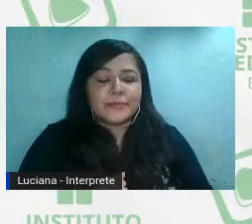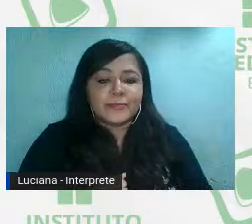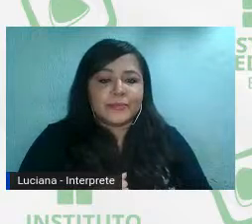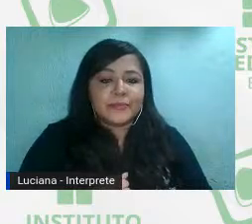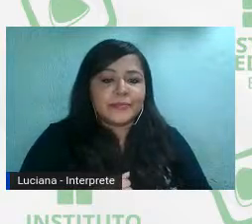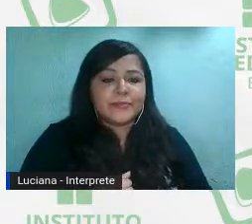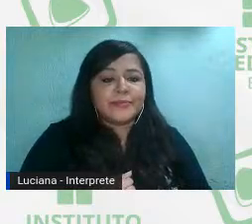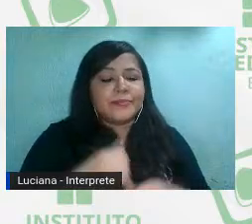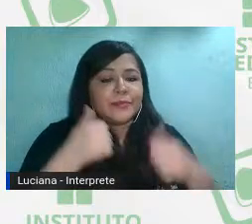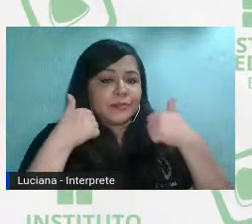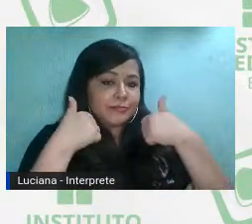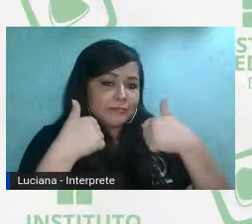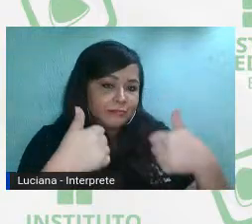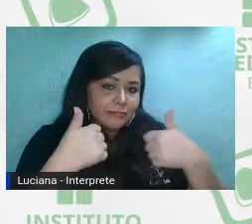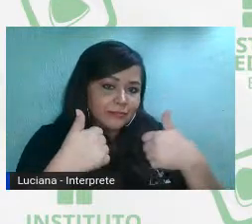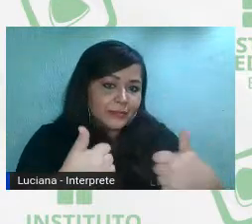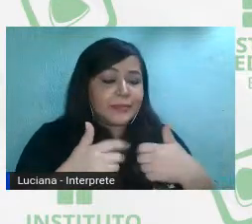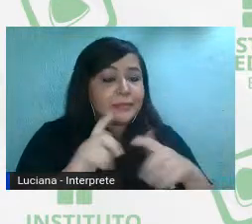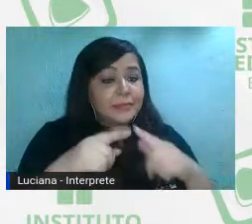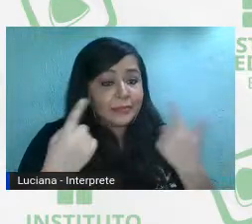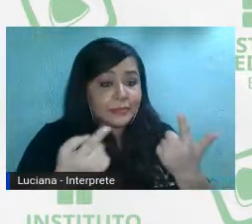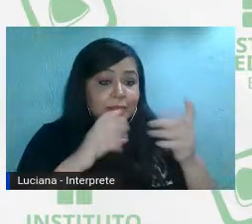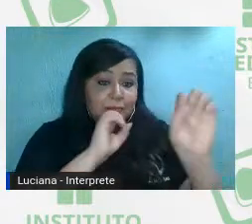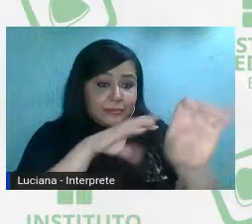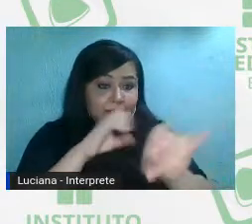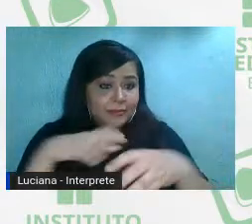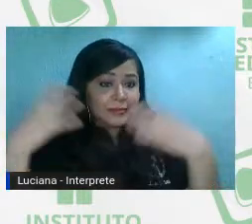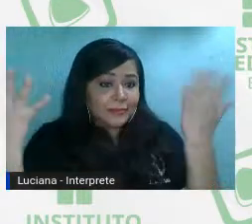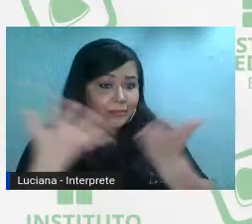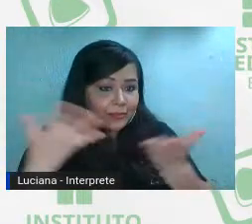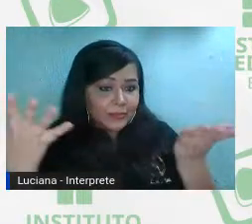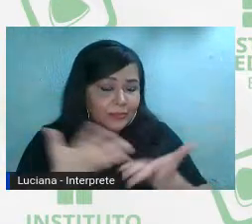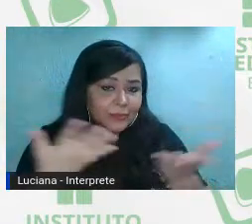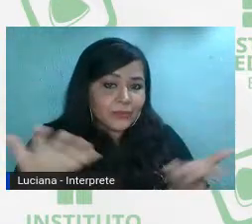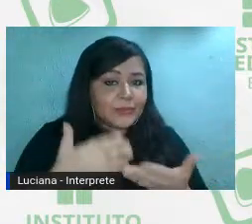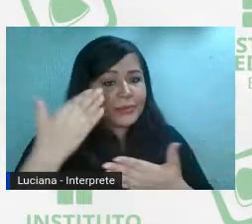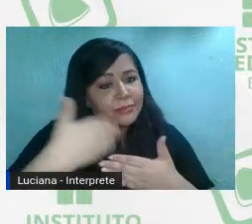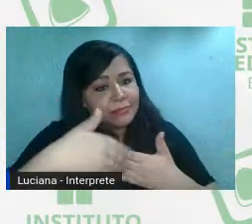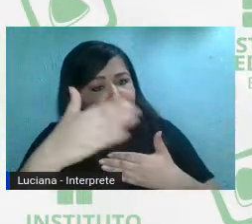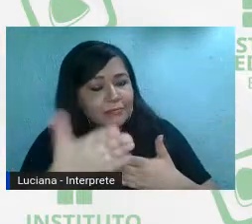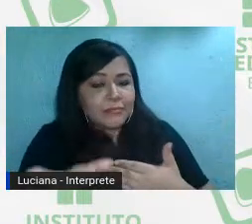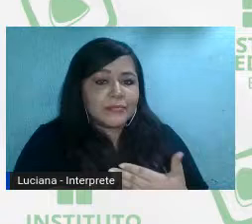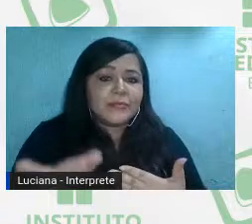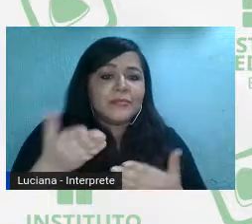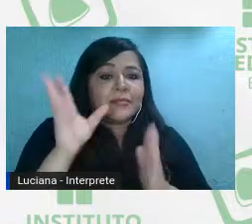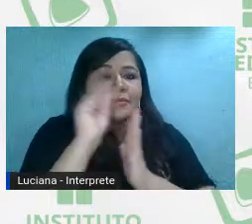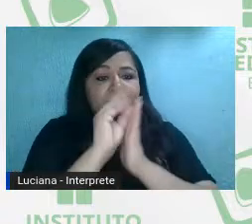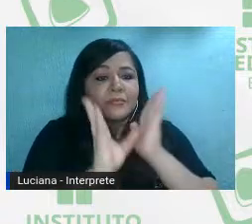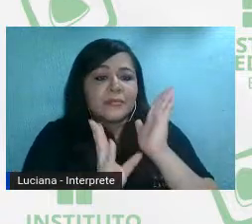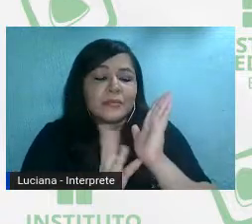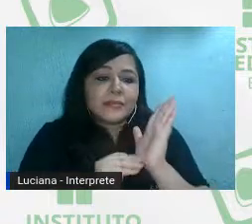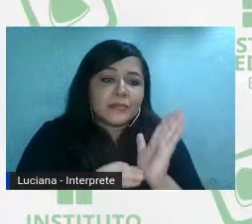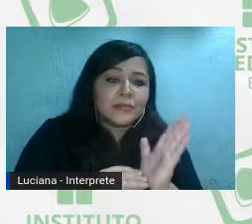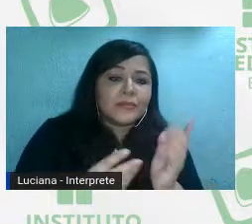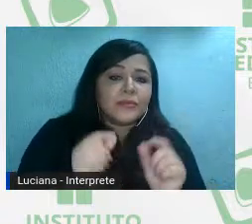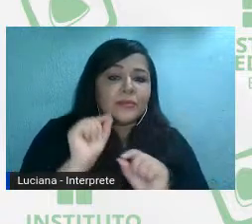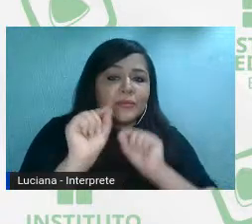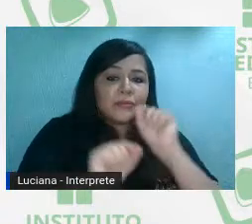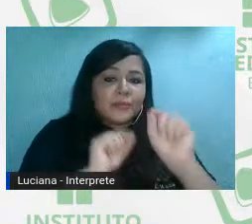Muito bem. Na aula de hoje, a gente vai dar continuidade aos assuntos de análise combinatória, ok?